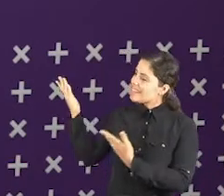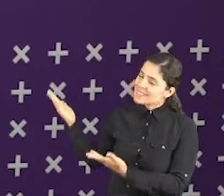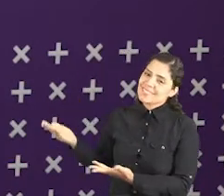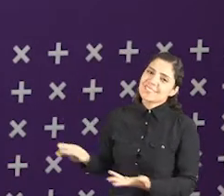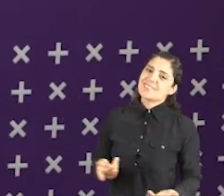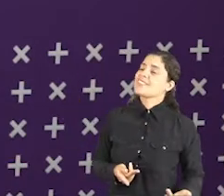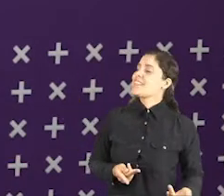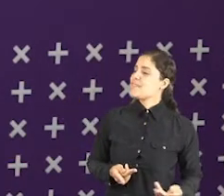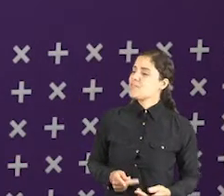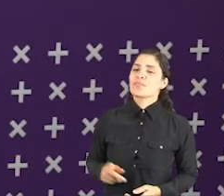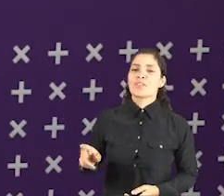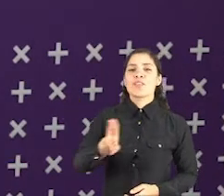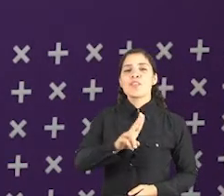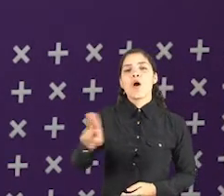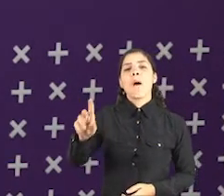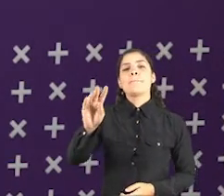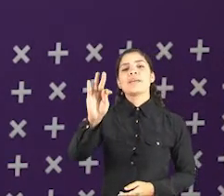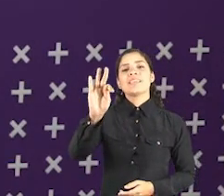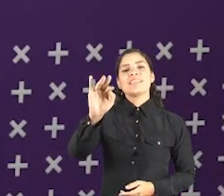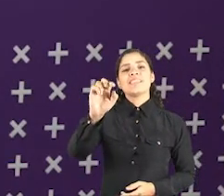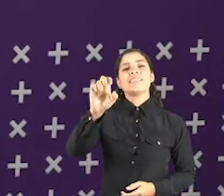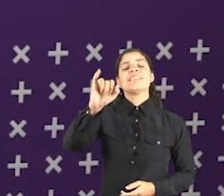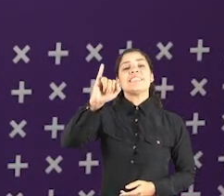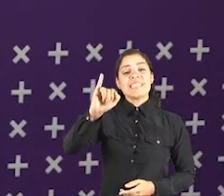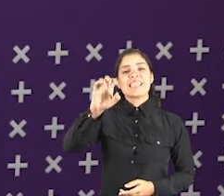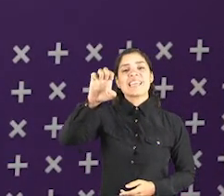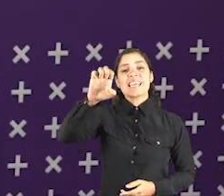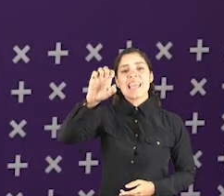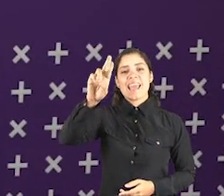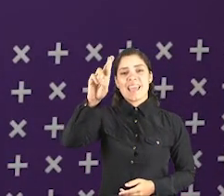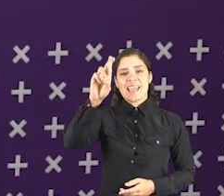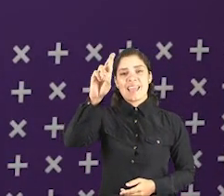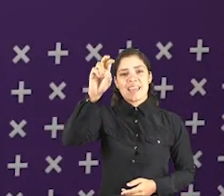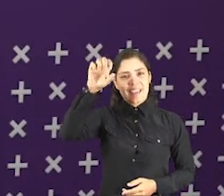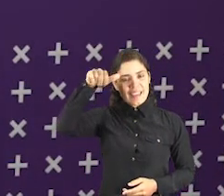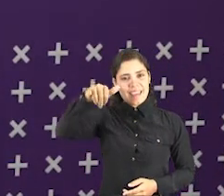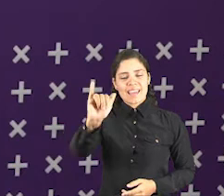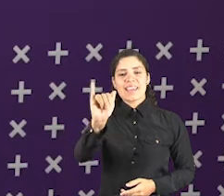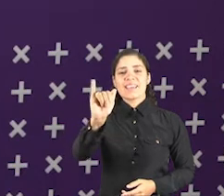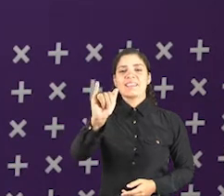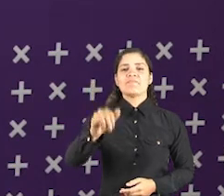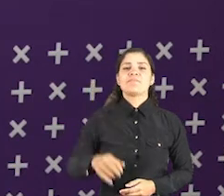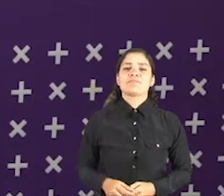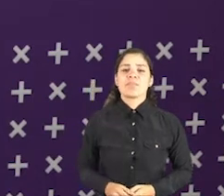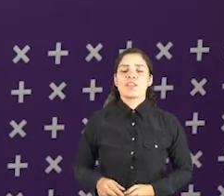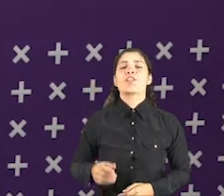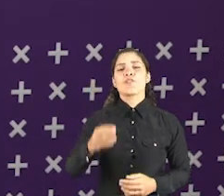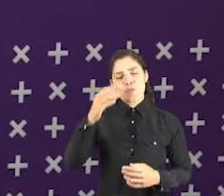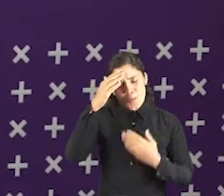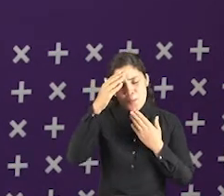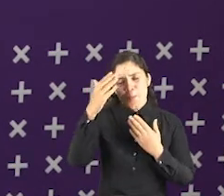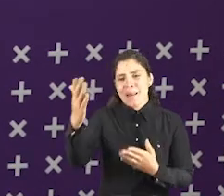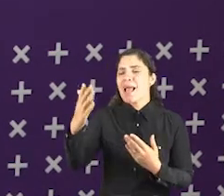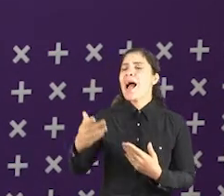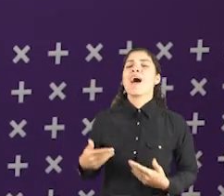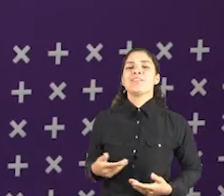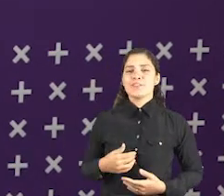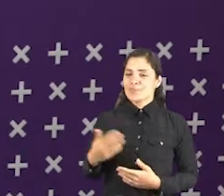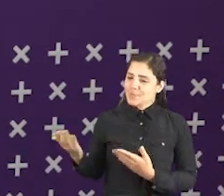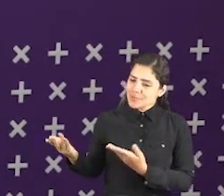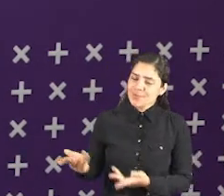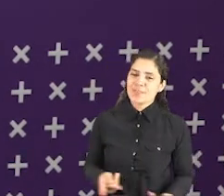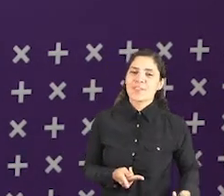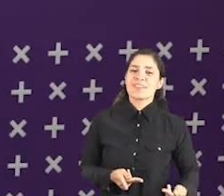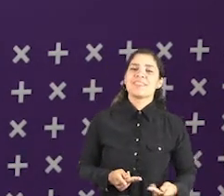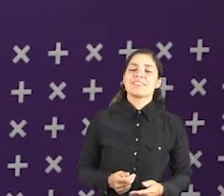terrier teria que trazer recebendo aqui no nosso festival tudo bem com você tudo bem Muito obrigado tenho gosto fazer